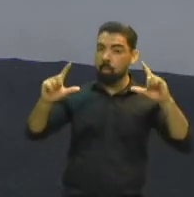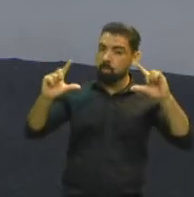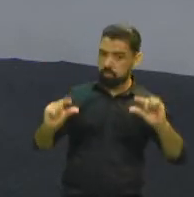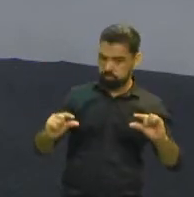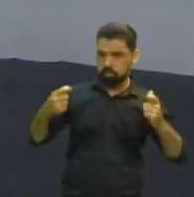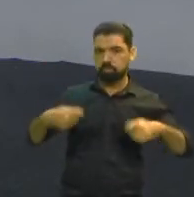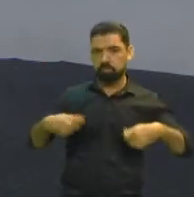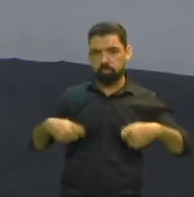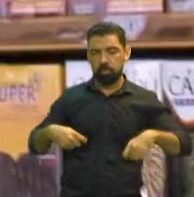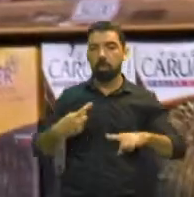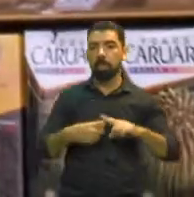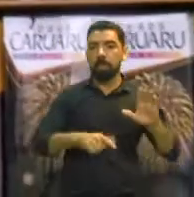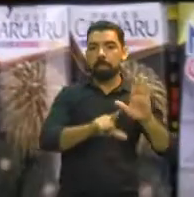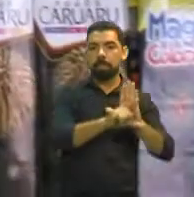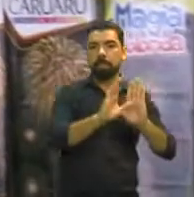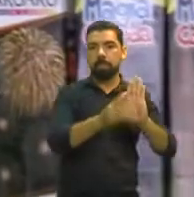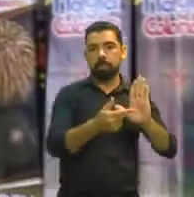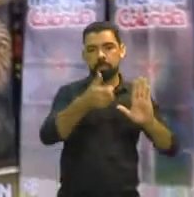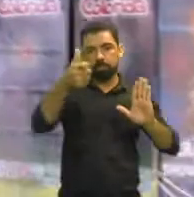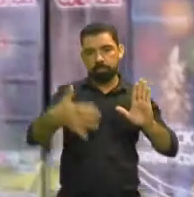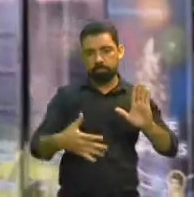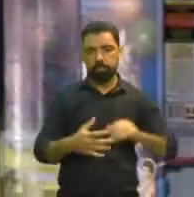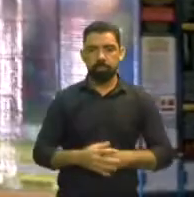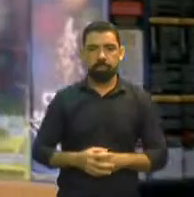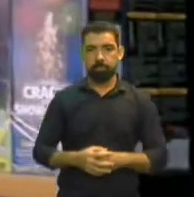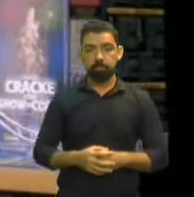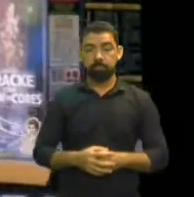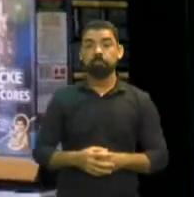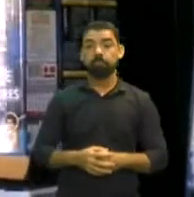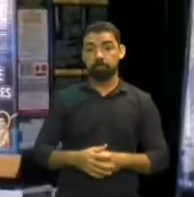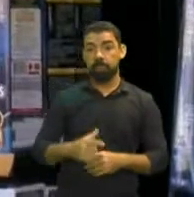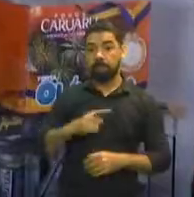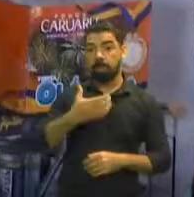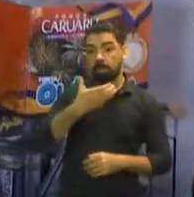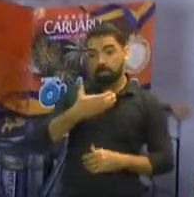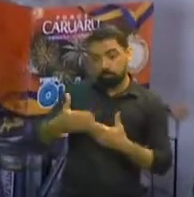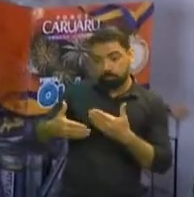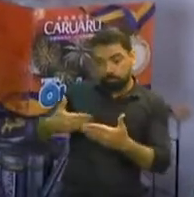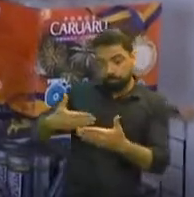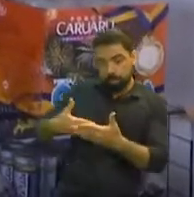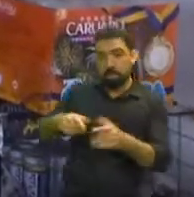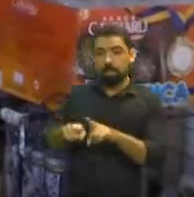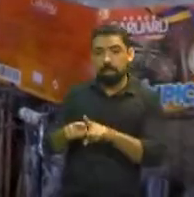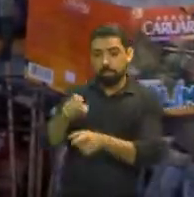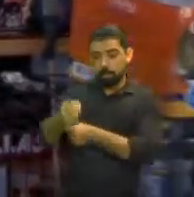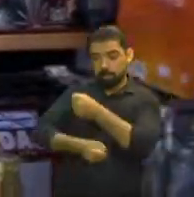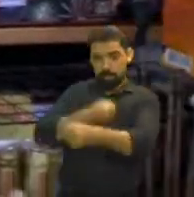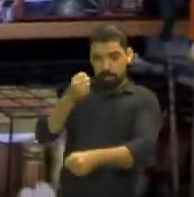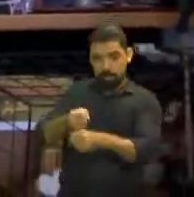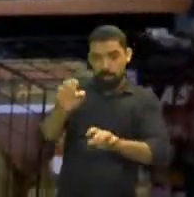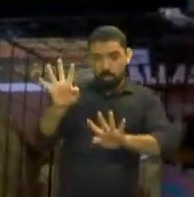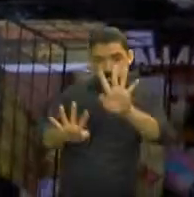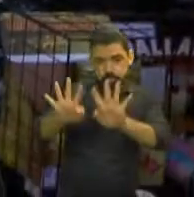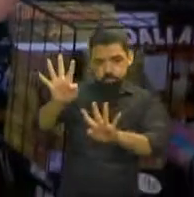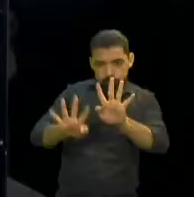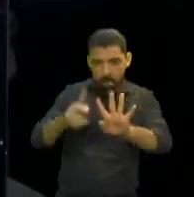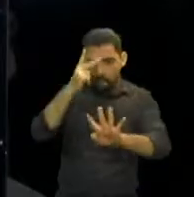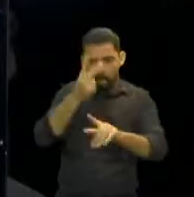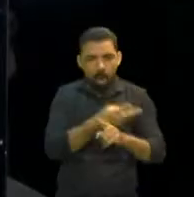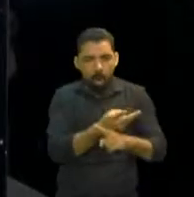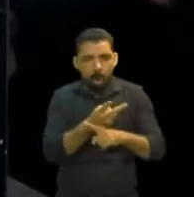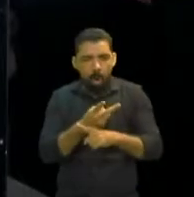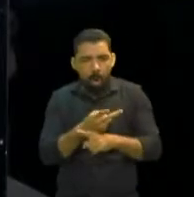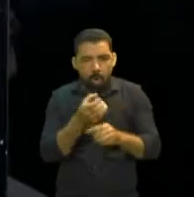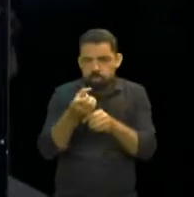fogos barulhentos. Há poucos dias do Natal e da virada do ano, a procura por fogos de artifício começa a ficar mais aquecida.